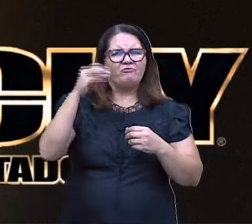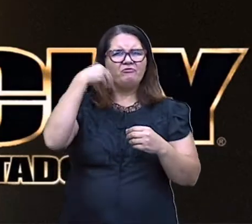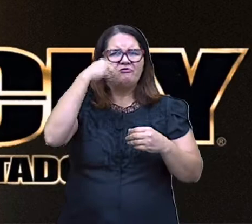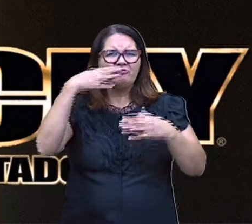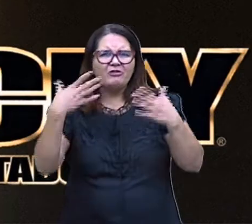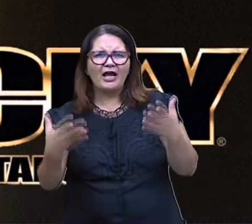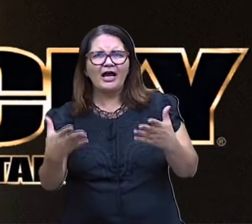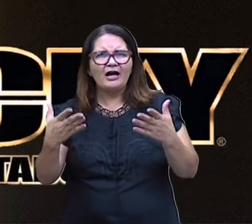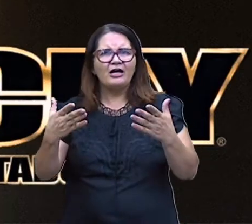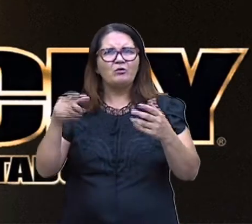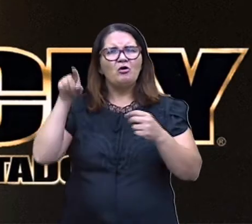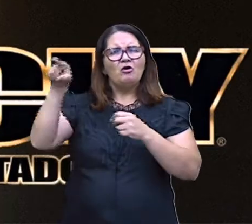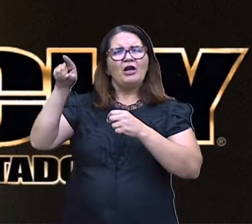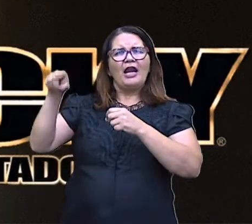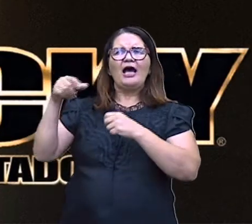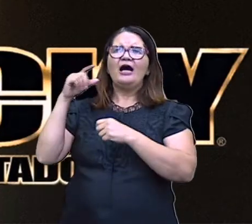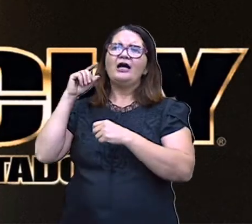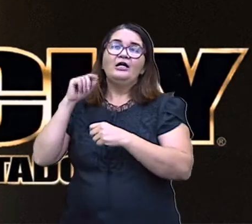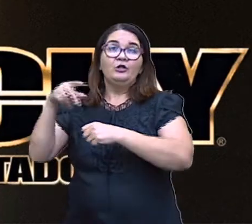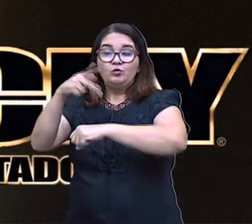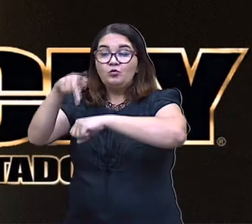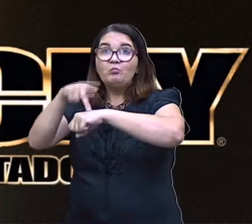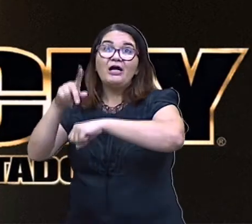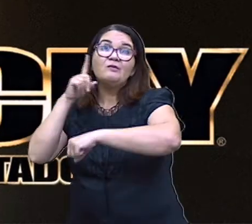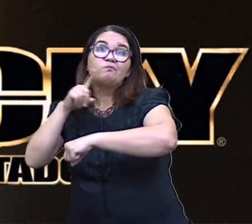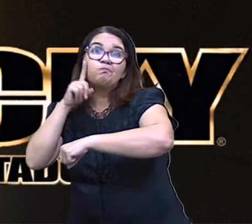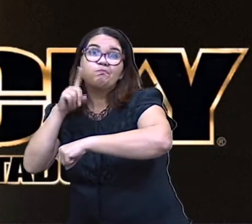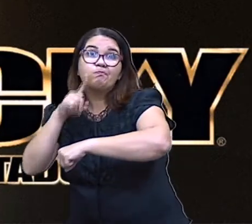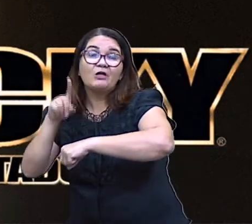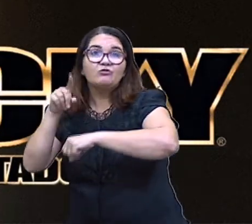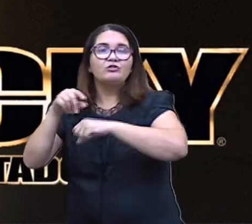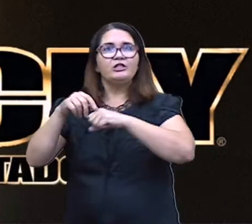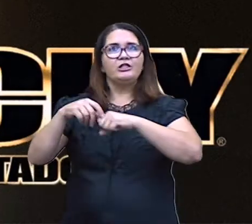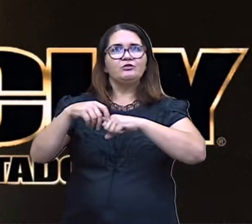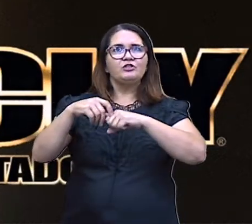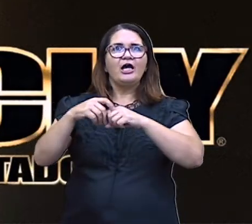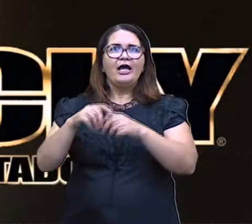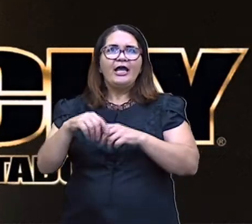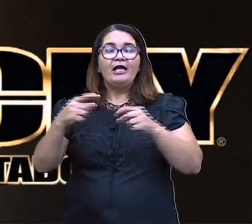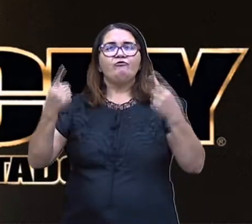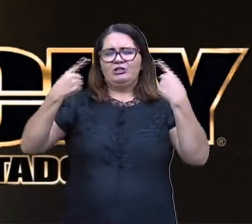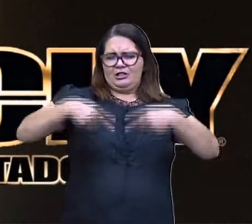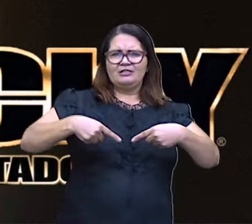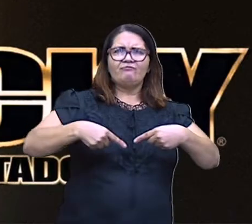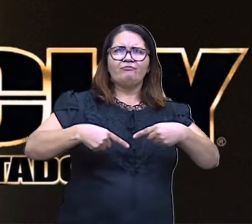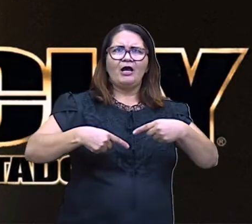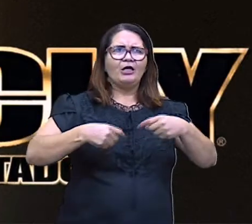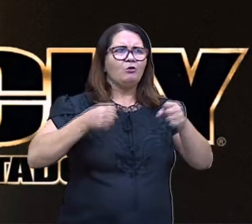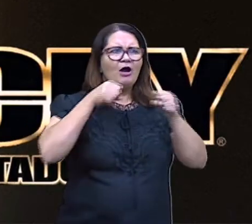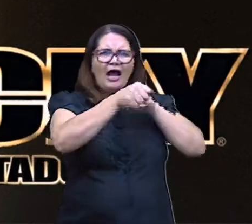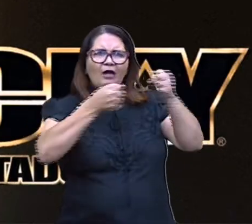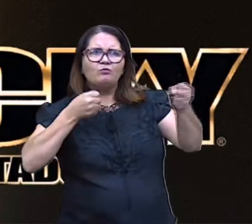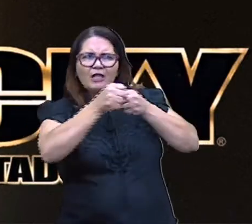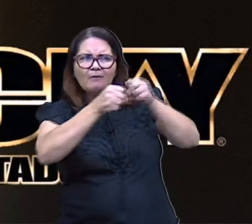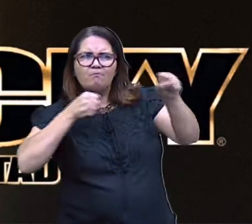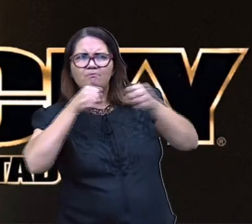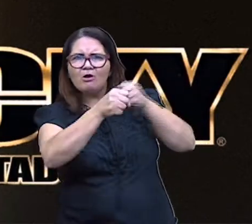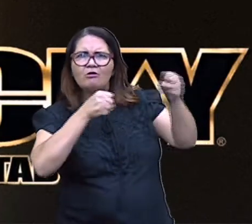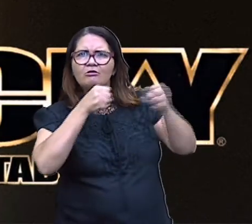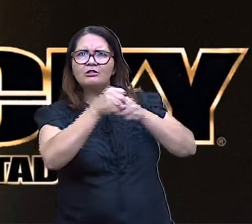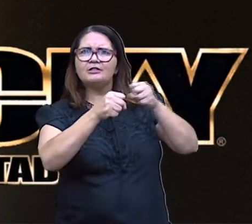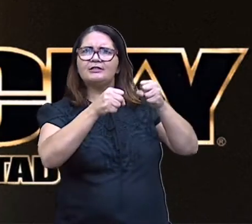Filadélfia recebe oportunidade de lutar pelo título mundial contra o campeão do cinturão, em comemoração